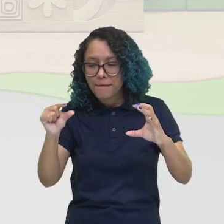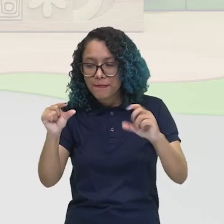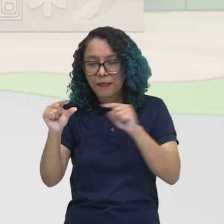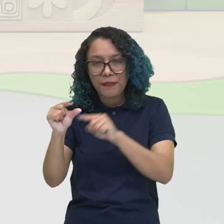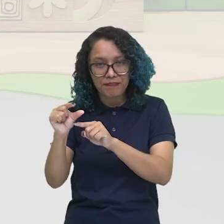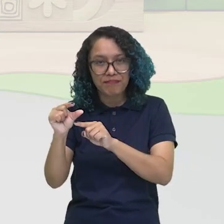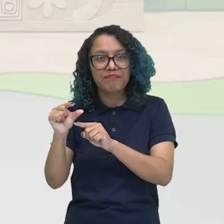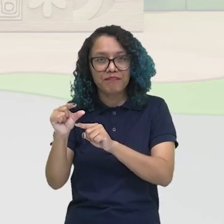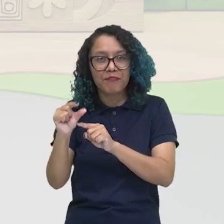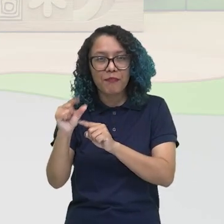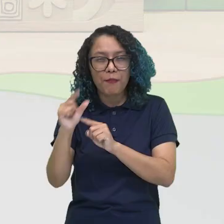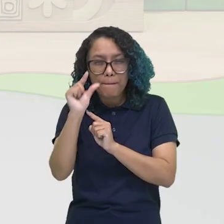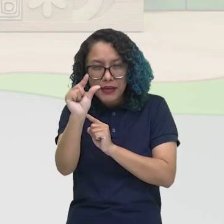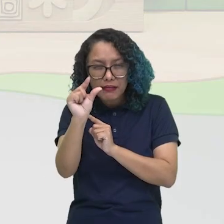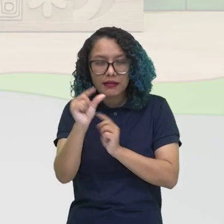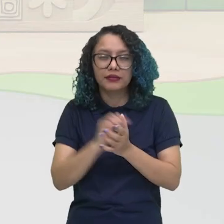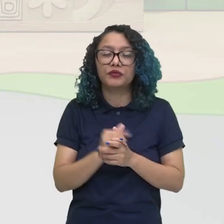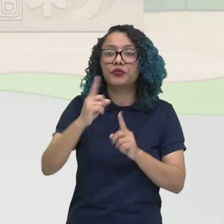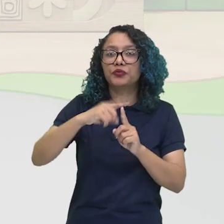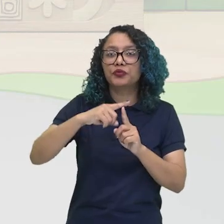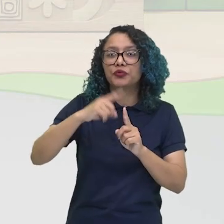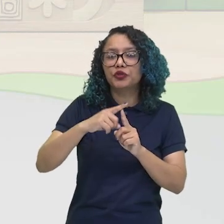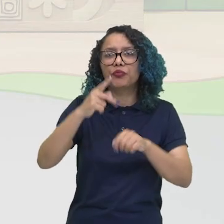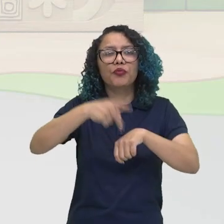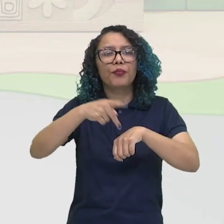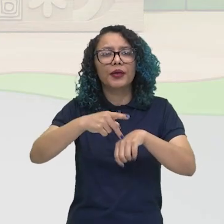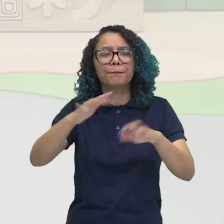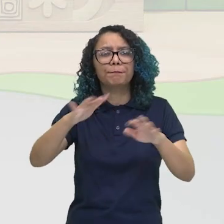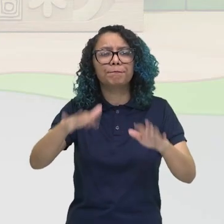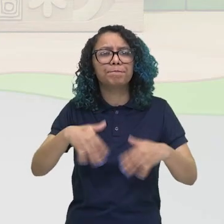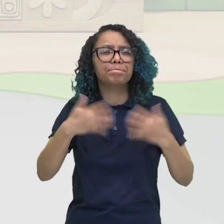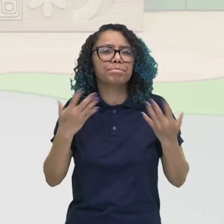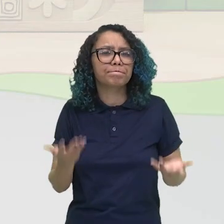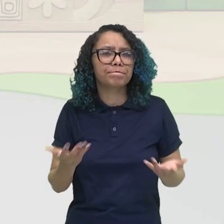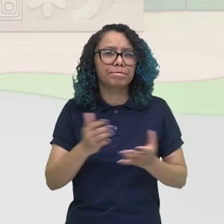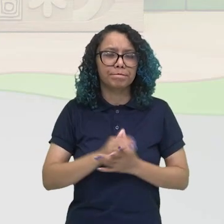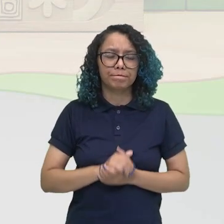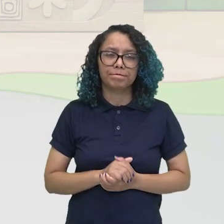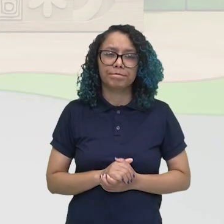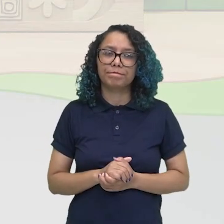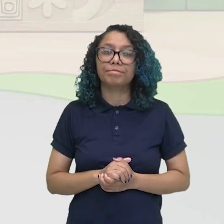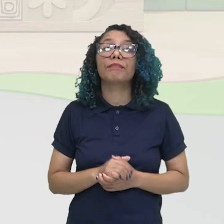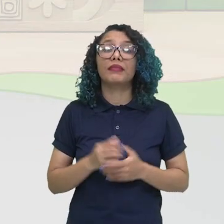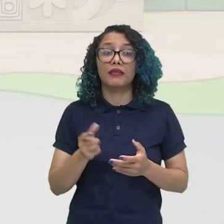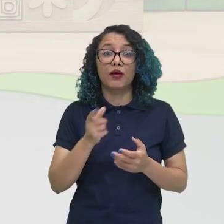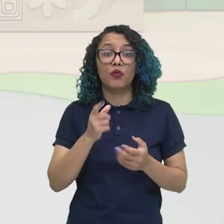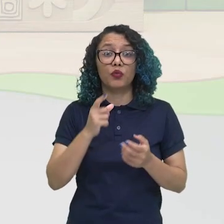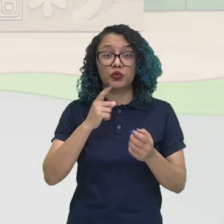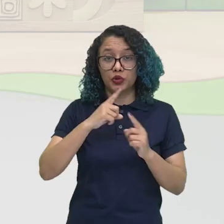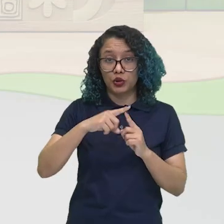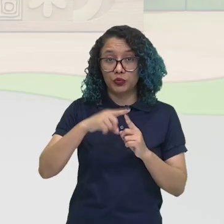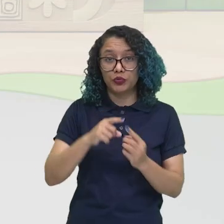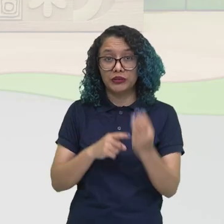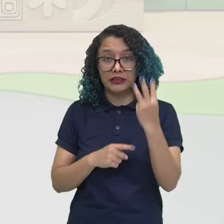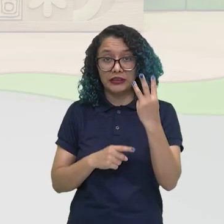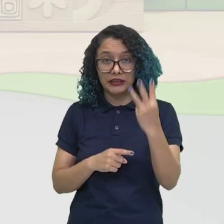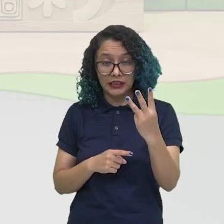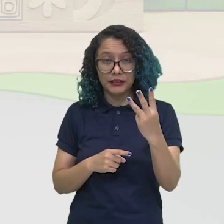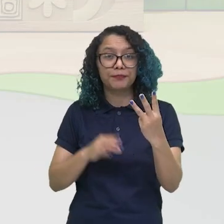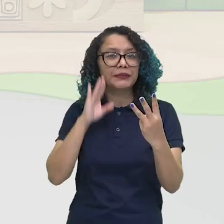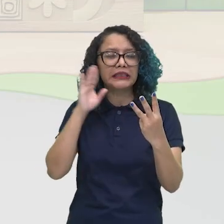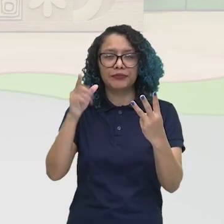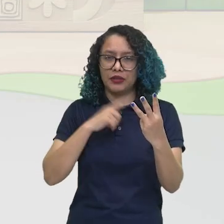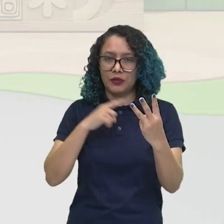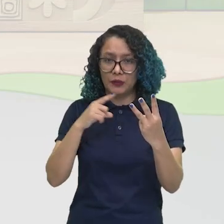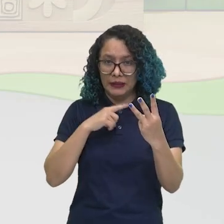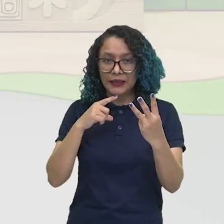os tipos de rocha? Observem aqui na nossa imagem. Existem 3 tipos principais de rocha.